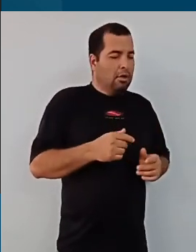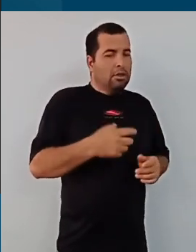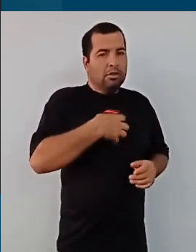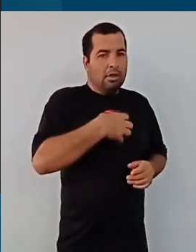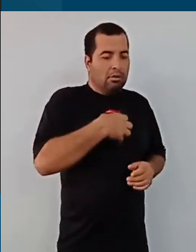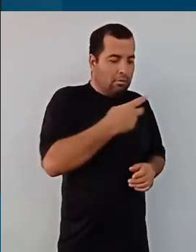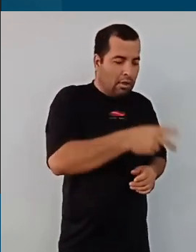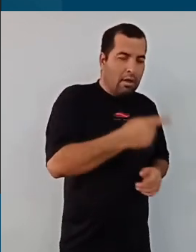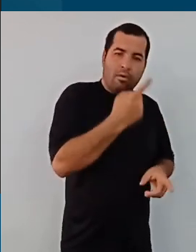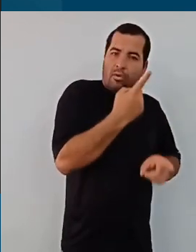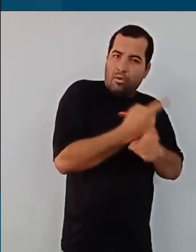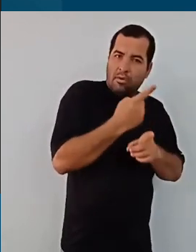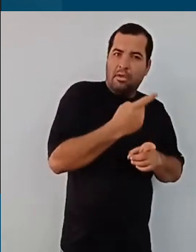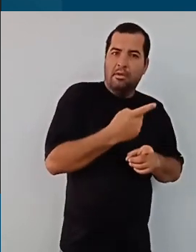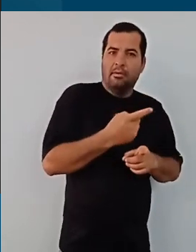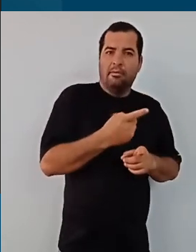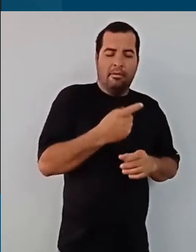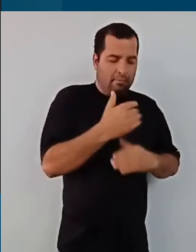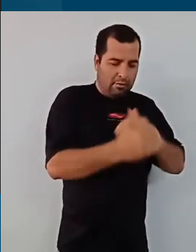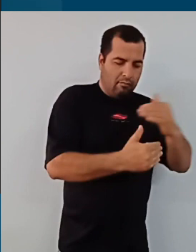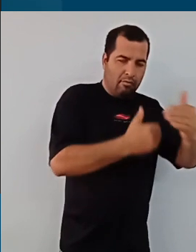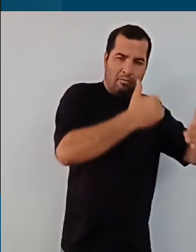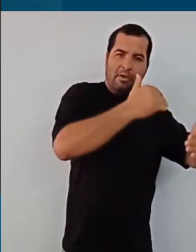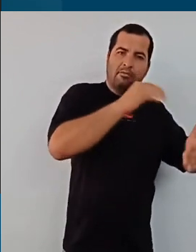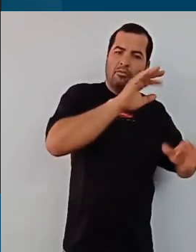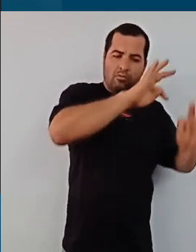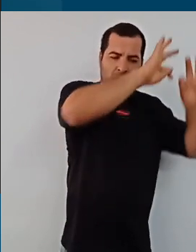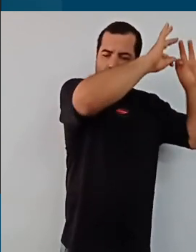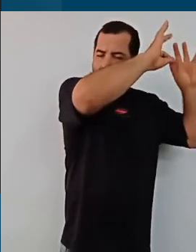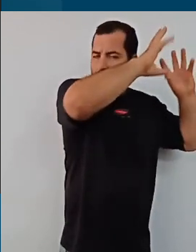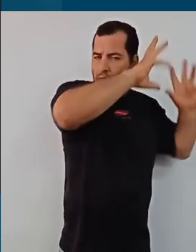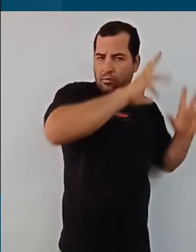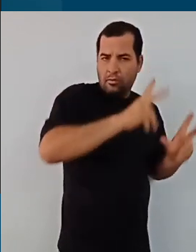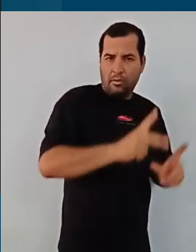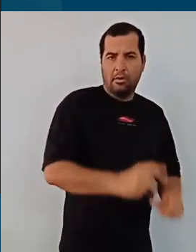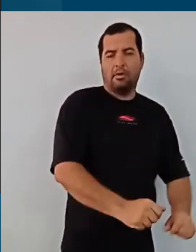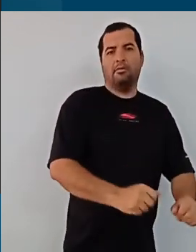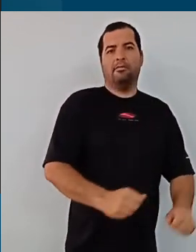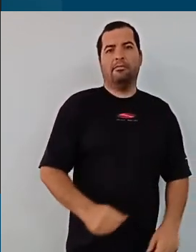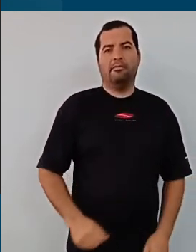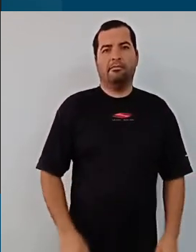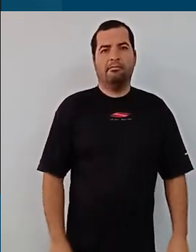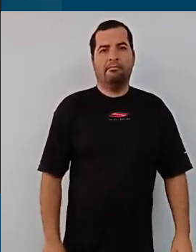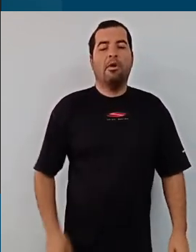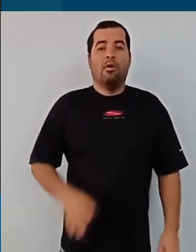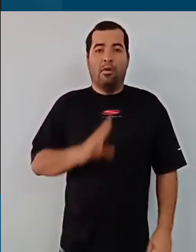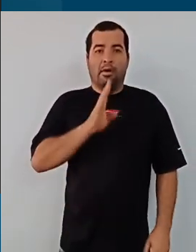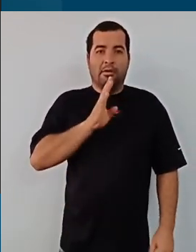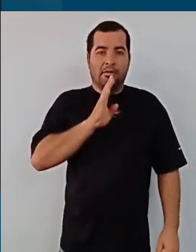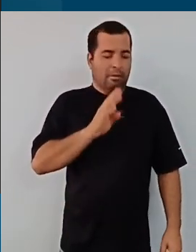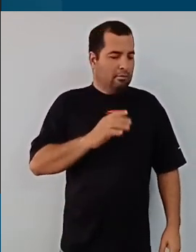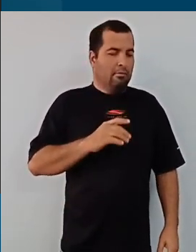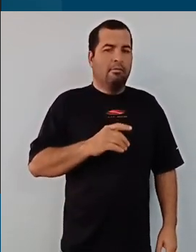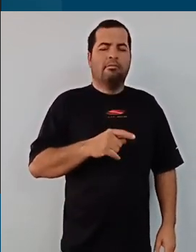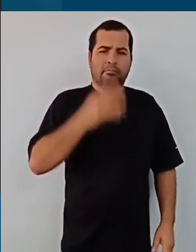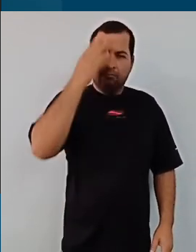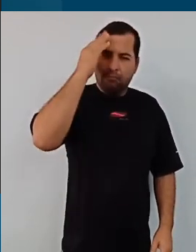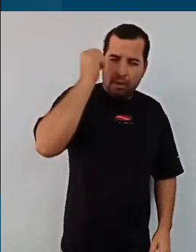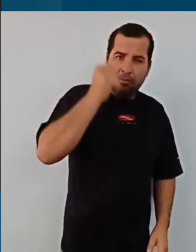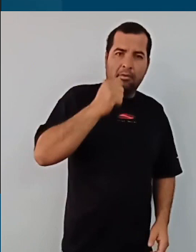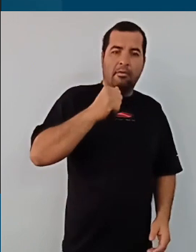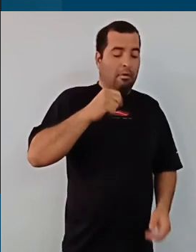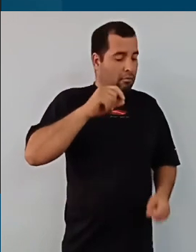para esse desenvolvimento integral. E para que essas competências e habilidades aconteçam, é preciso